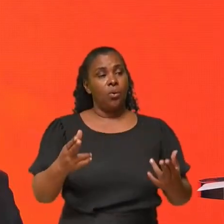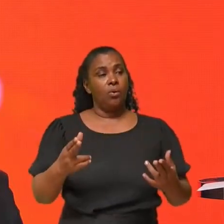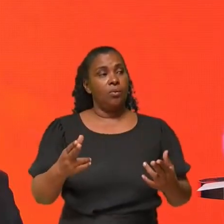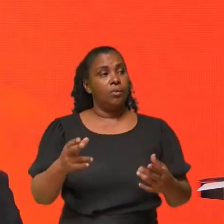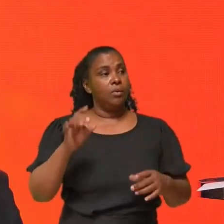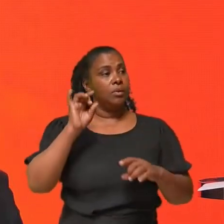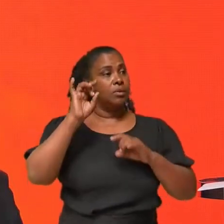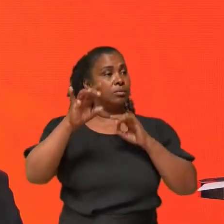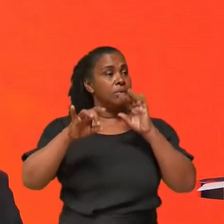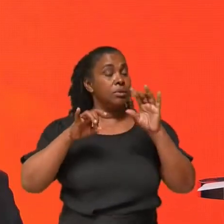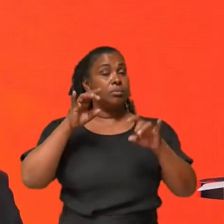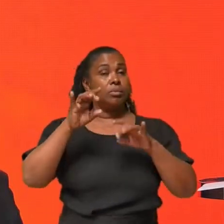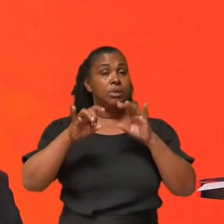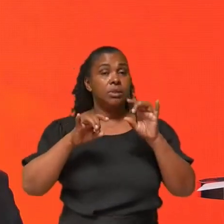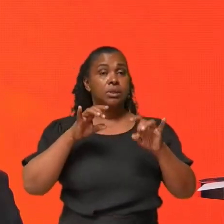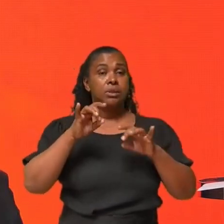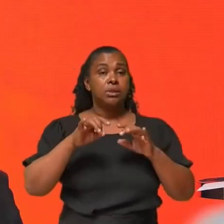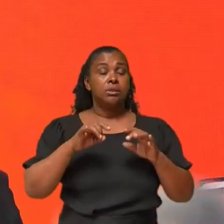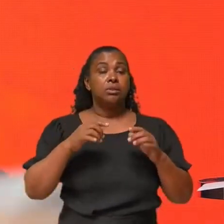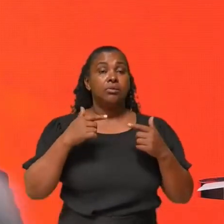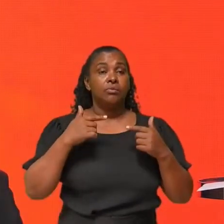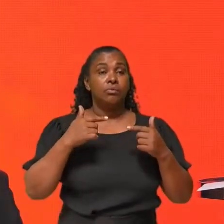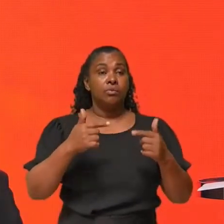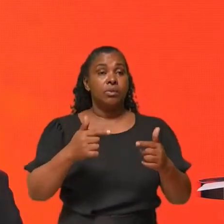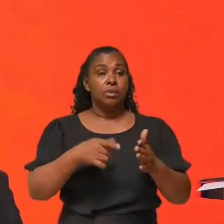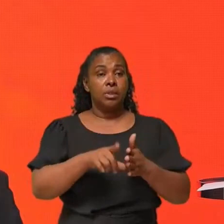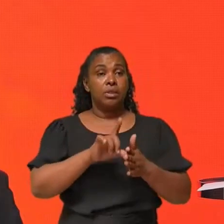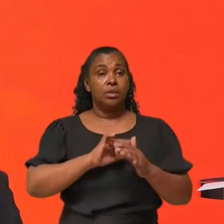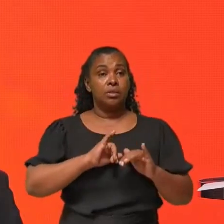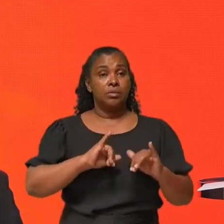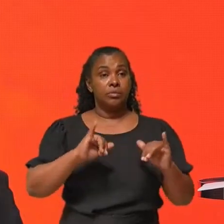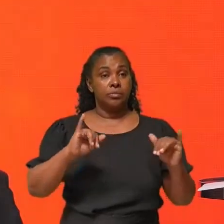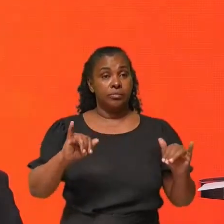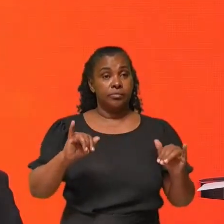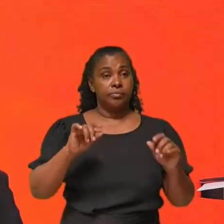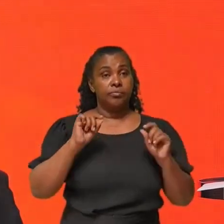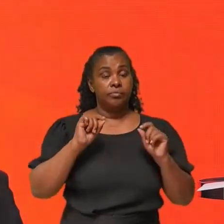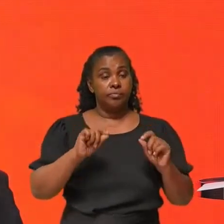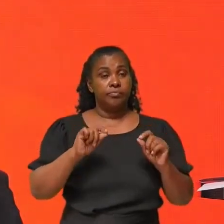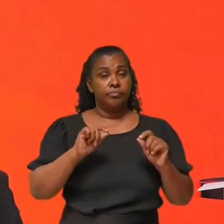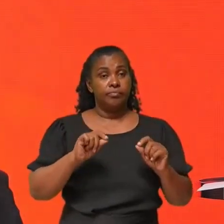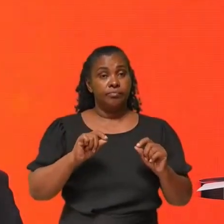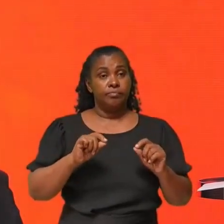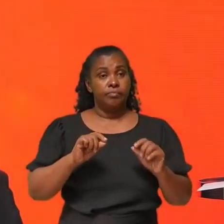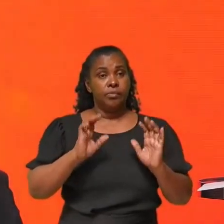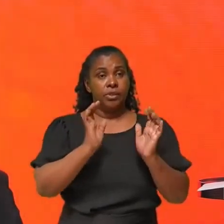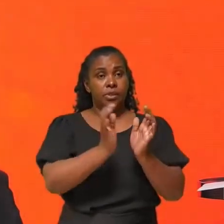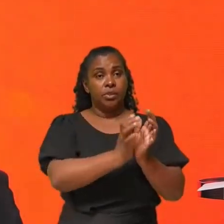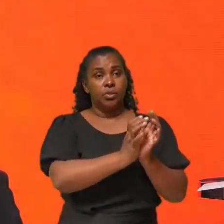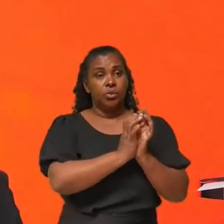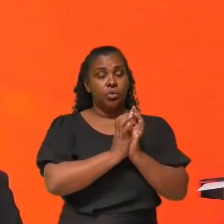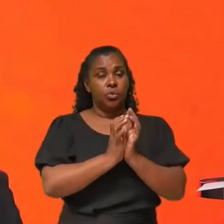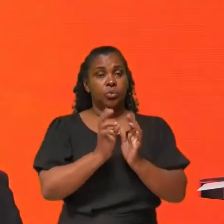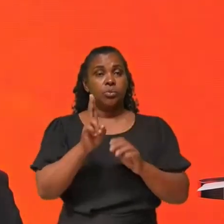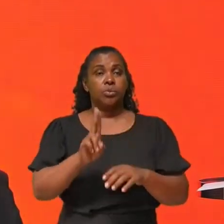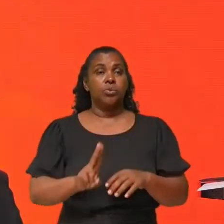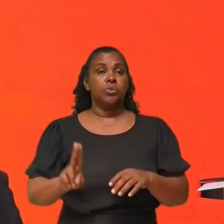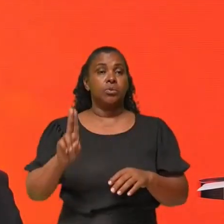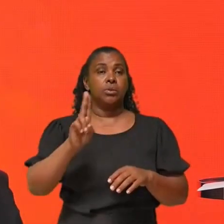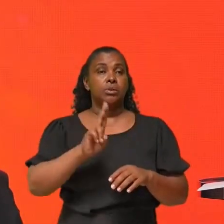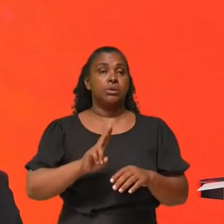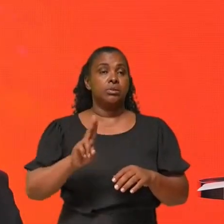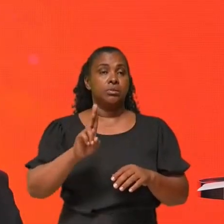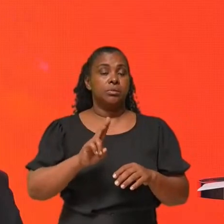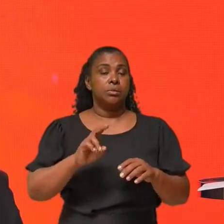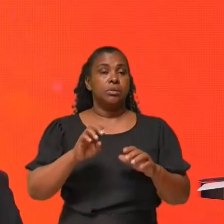frente ao que eu falei inicialmente, de que esses grupos se utilizam dessas Big Techs para fazer uma